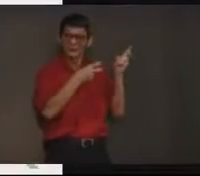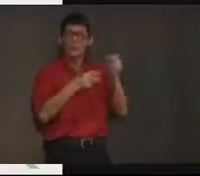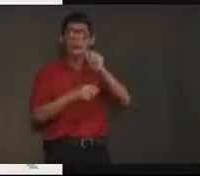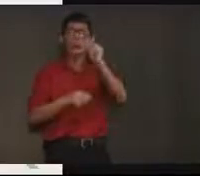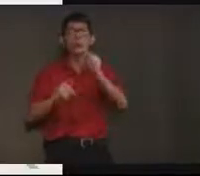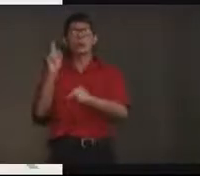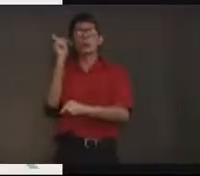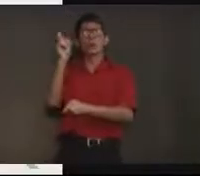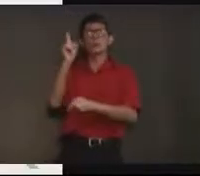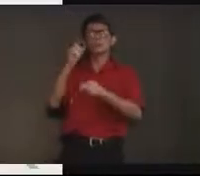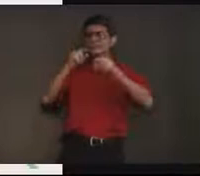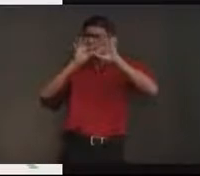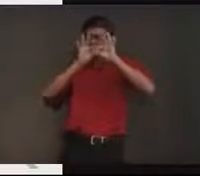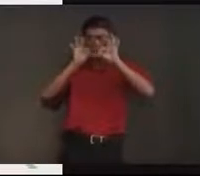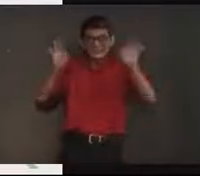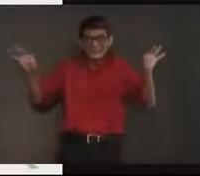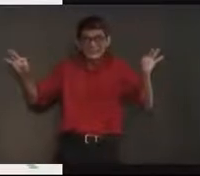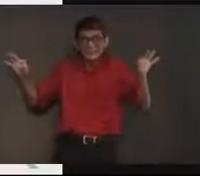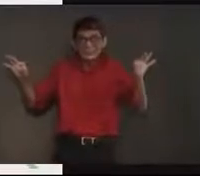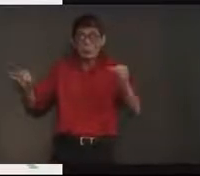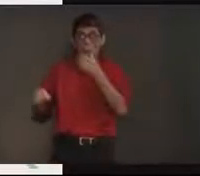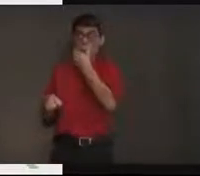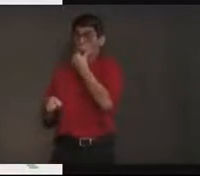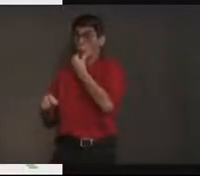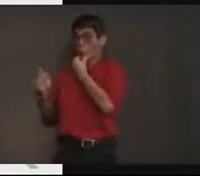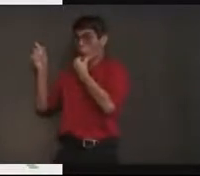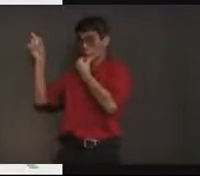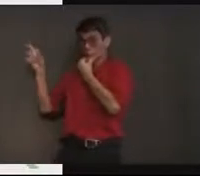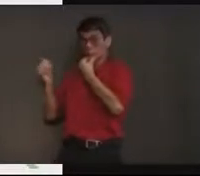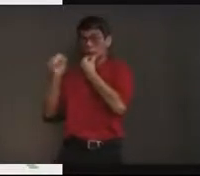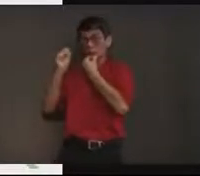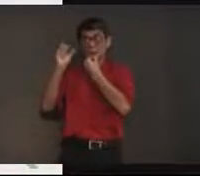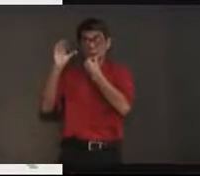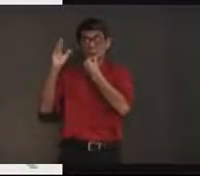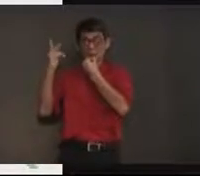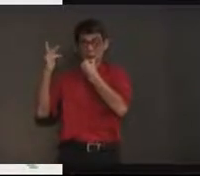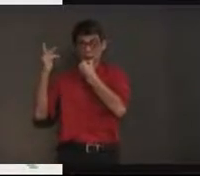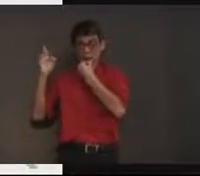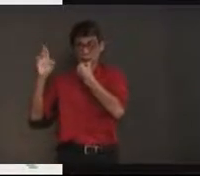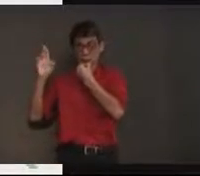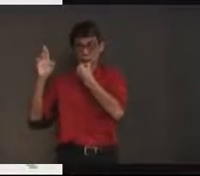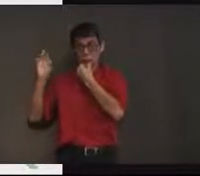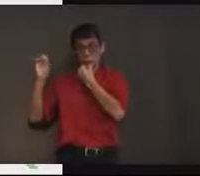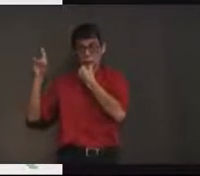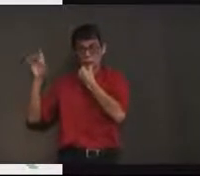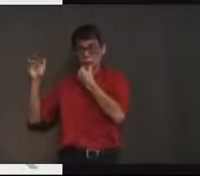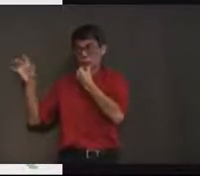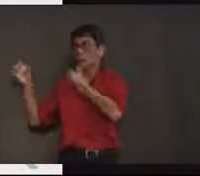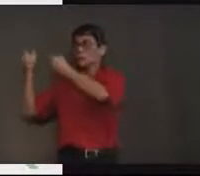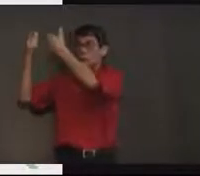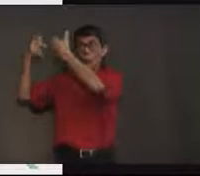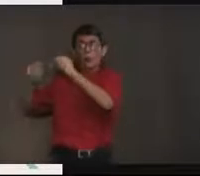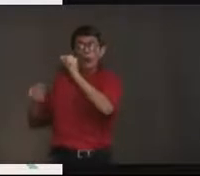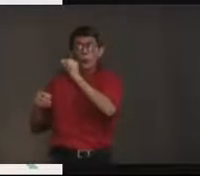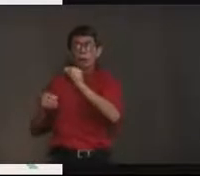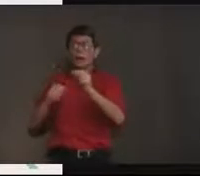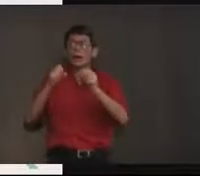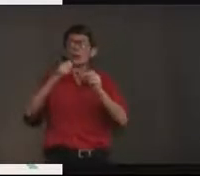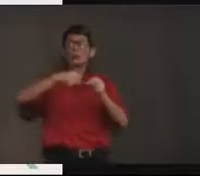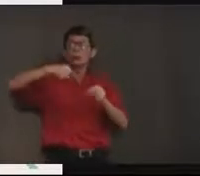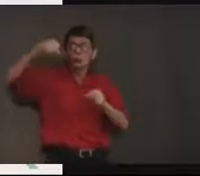linear que a gente chama quando o chorou tem que a propôs ele propôs-se linear e depois à medida que foram